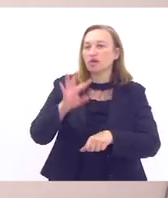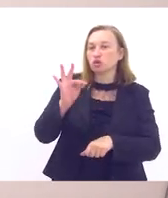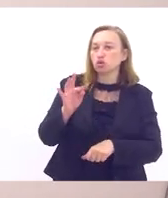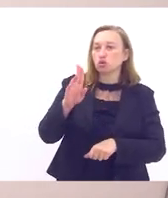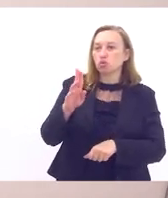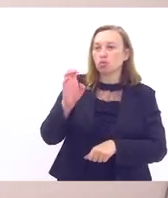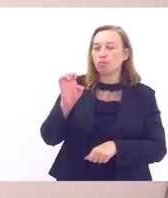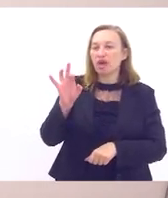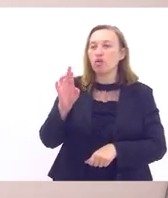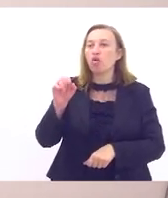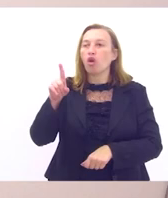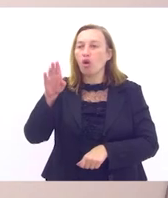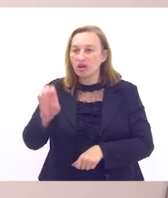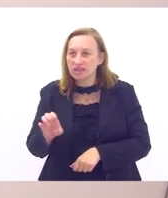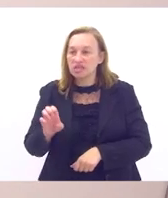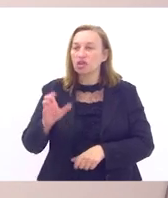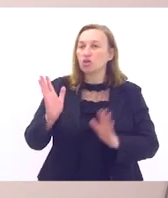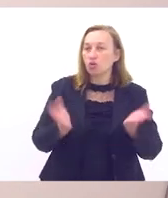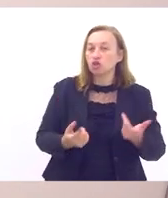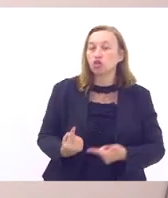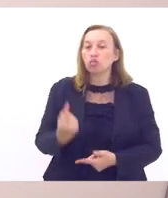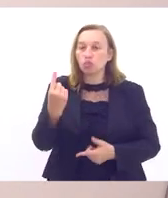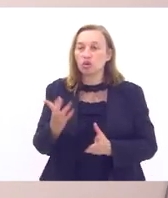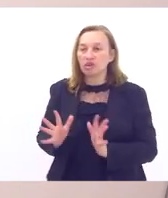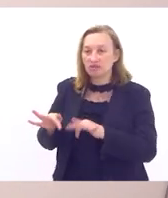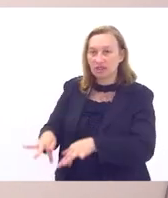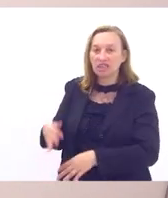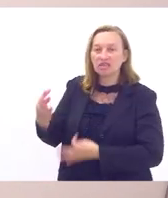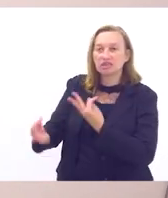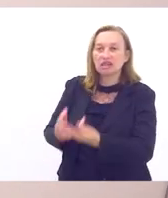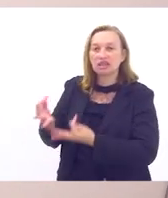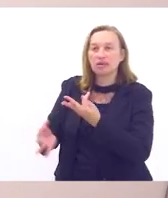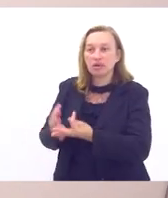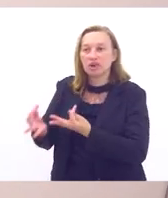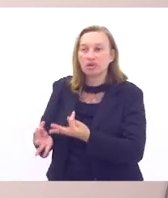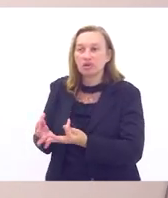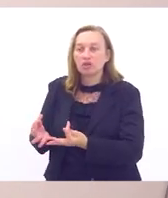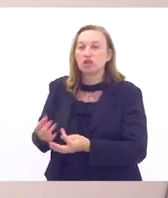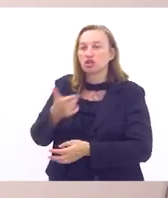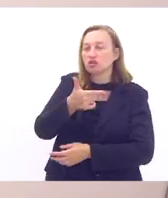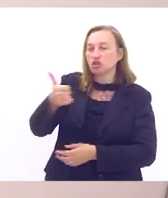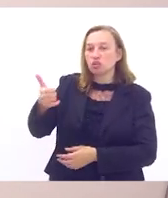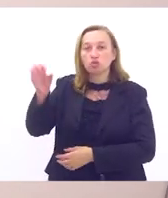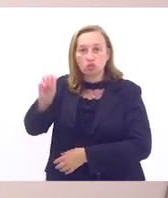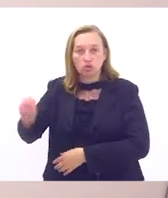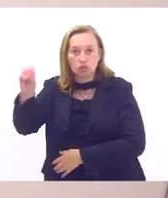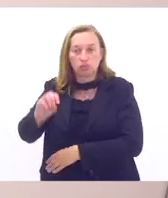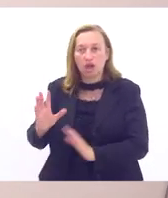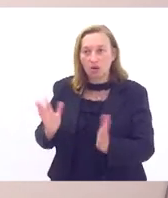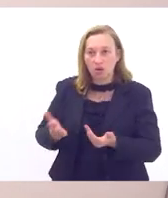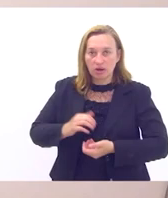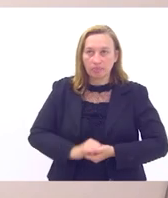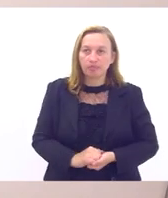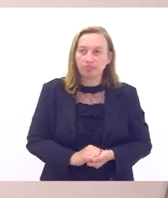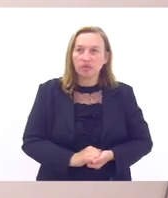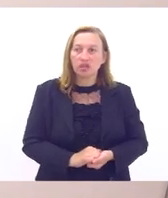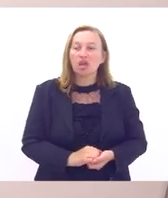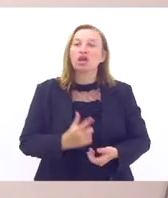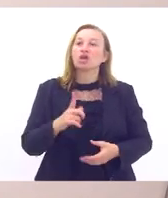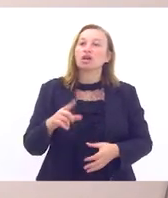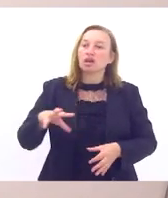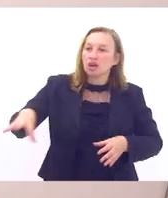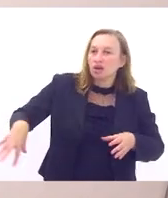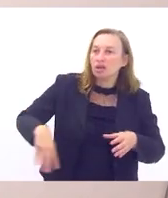responder. Um que encerra o tratamento dia 21 de outubro agora. É, a gente